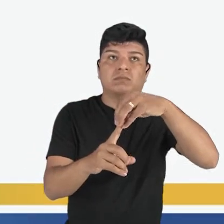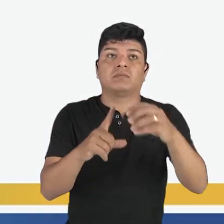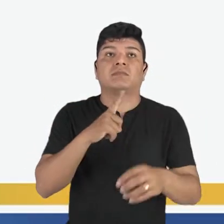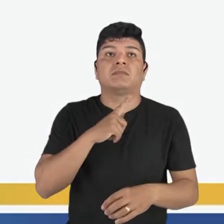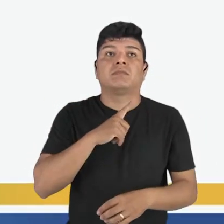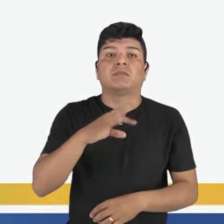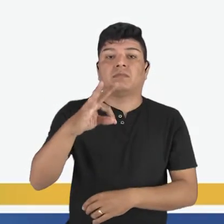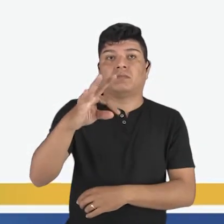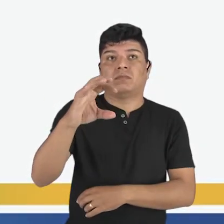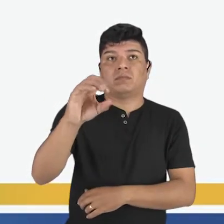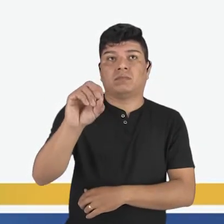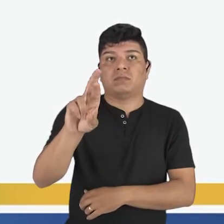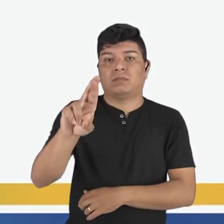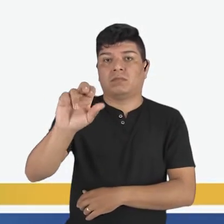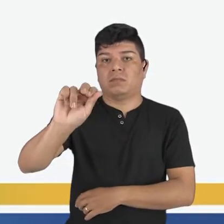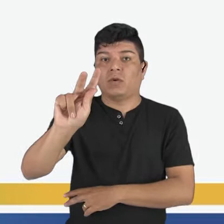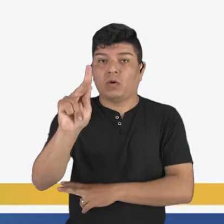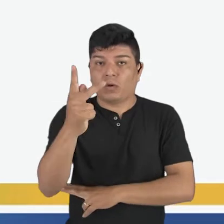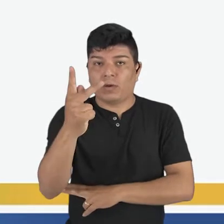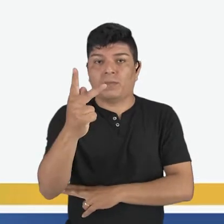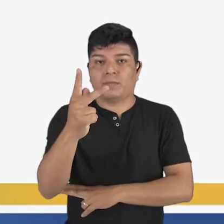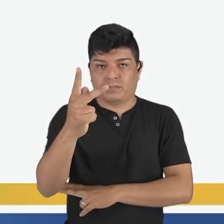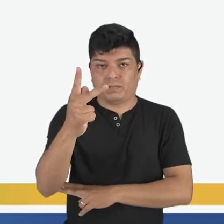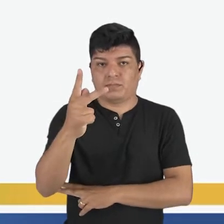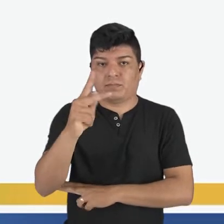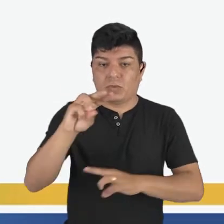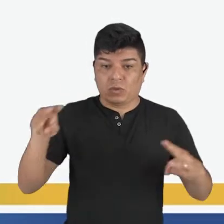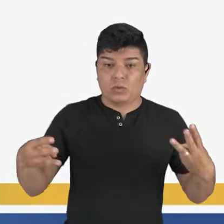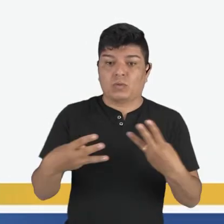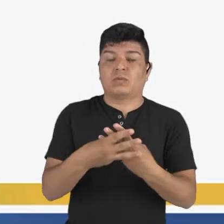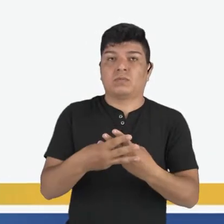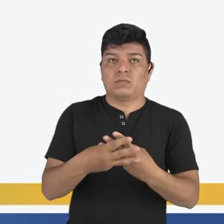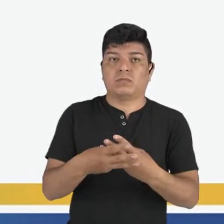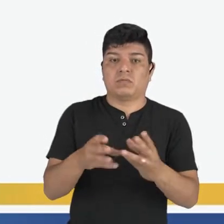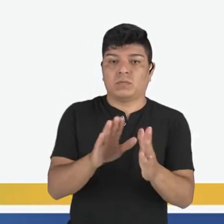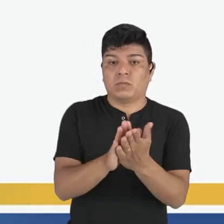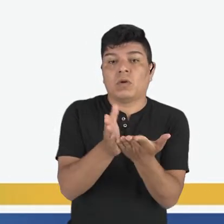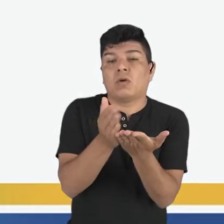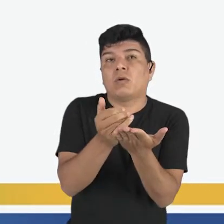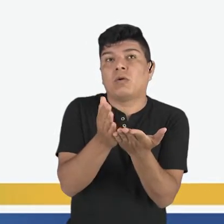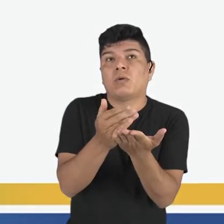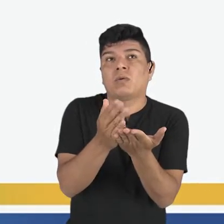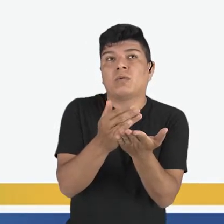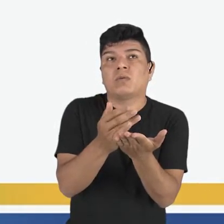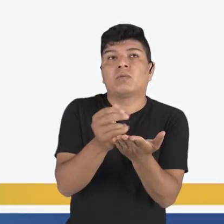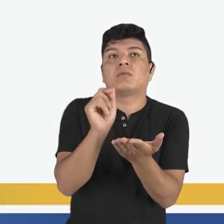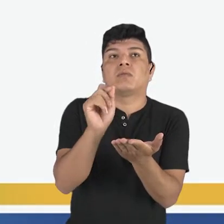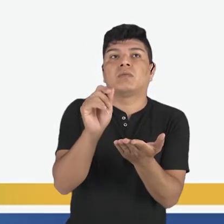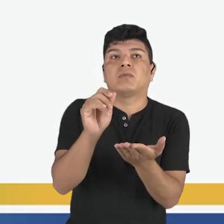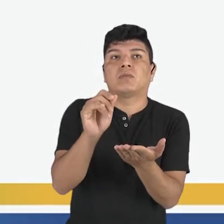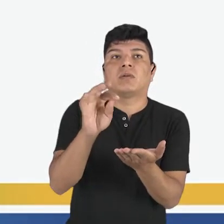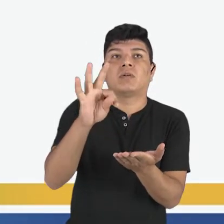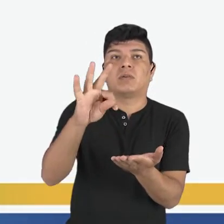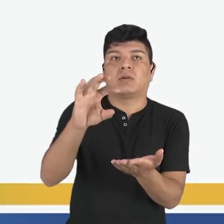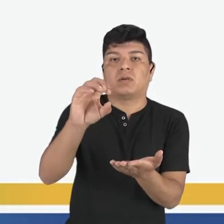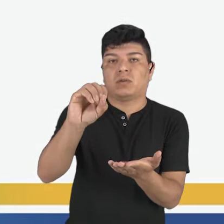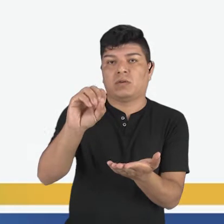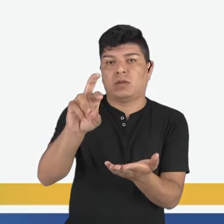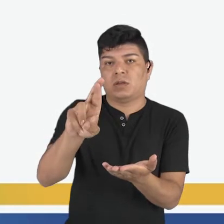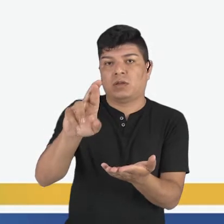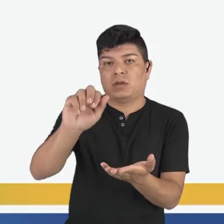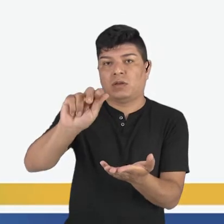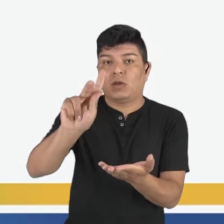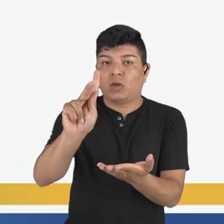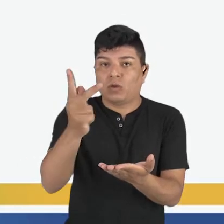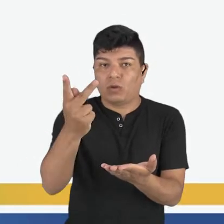Torá significa lei. Na verdade, os judeus chamam o livro deles de Tanar, que é a Torá, a